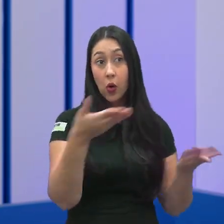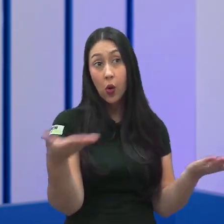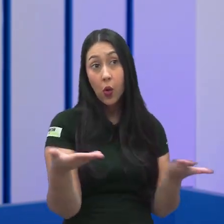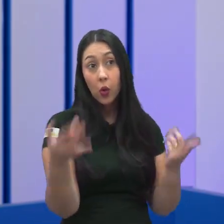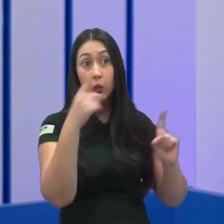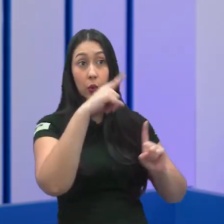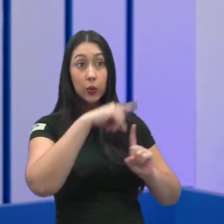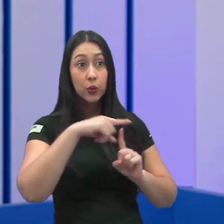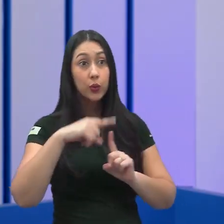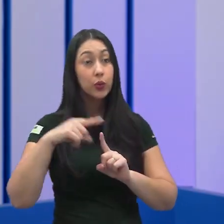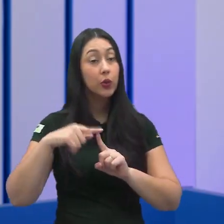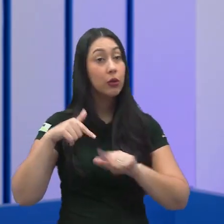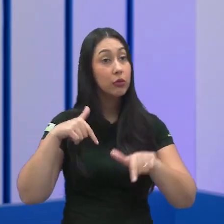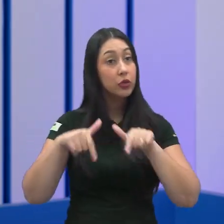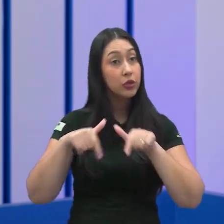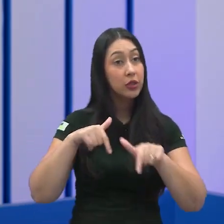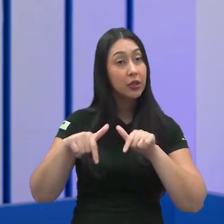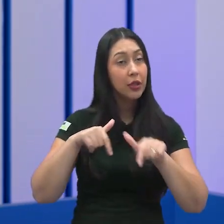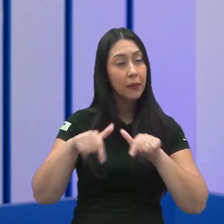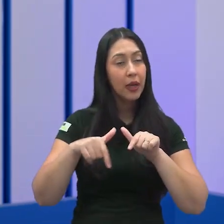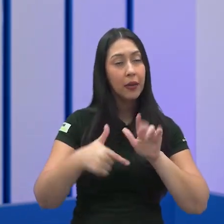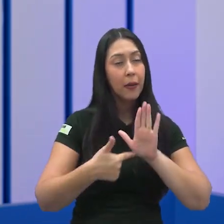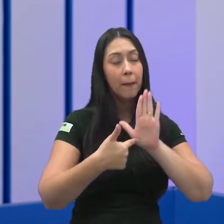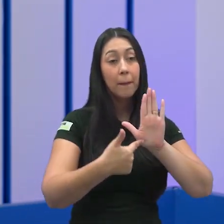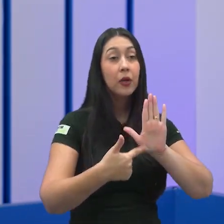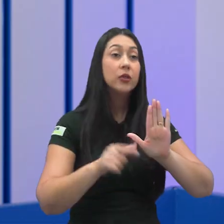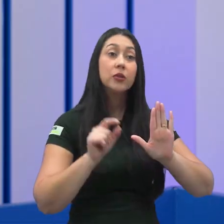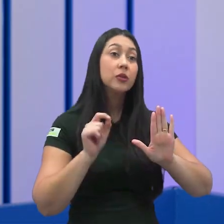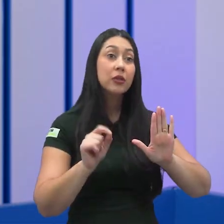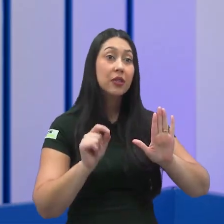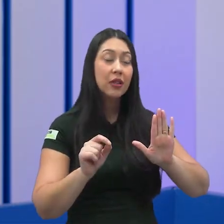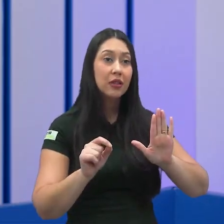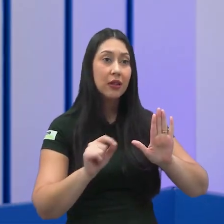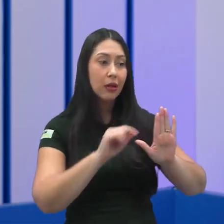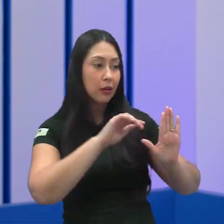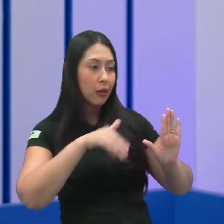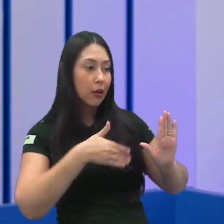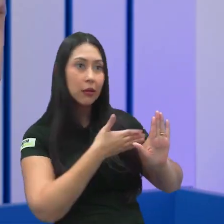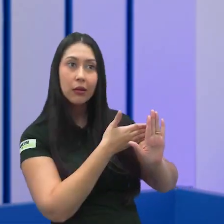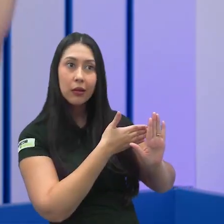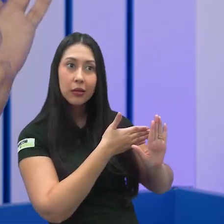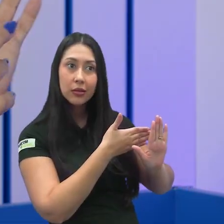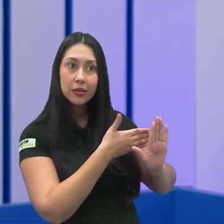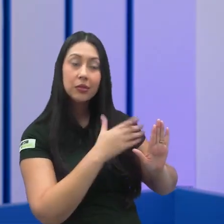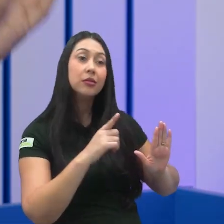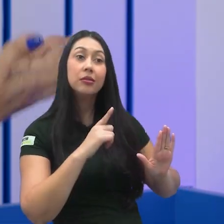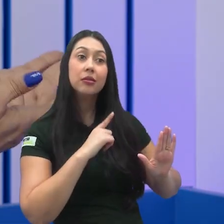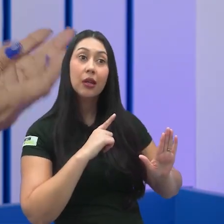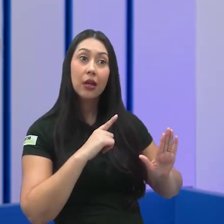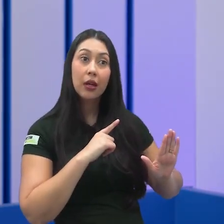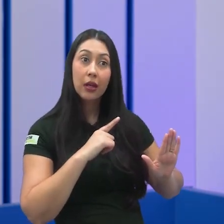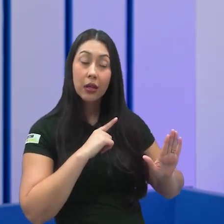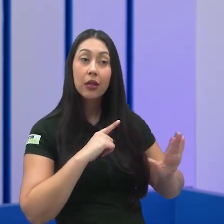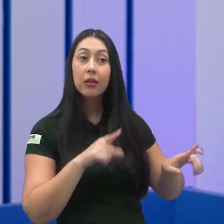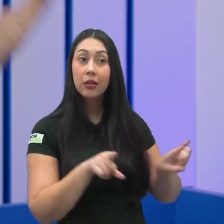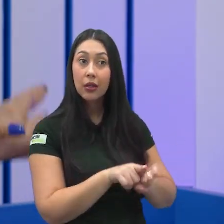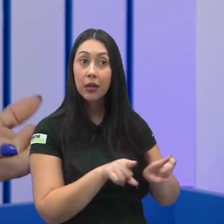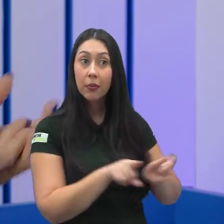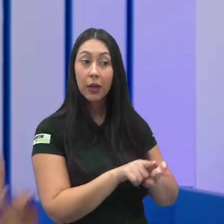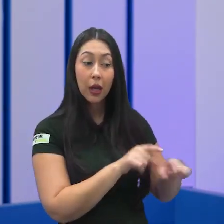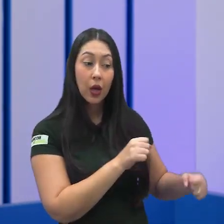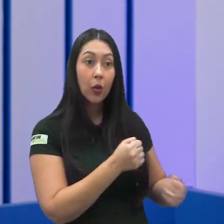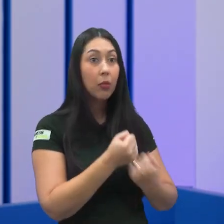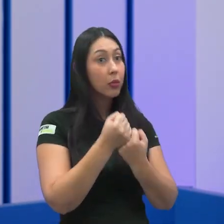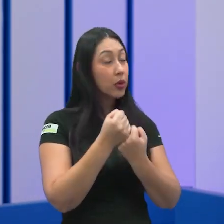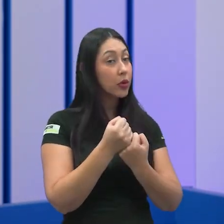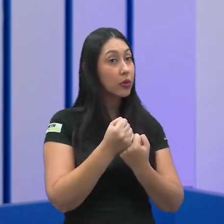de trabalho hoje que nós temos, ele pressupõe, né, que exista ali um trabalho invisível, né, dentro